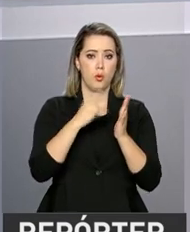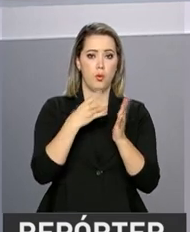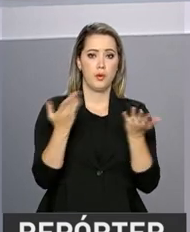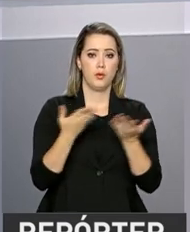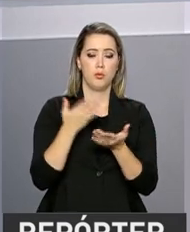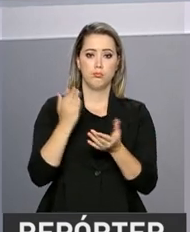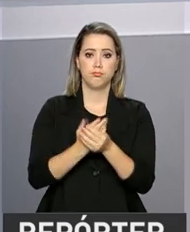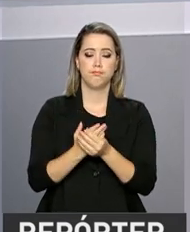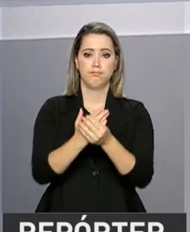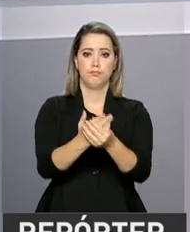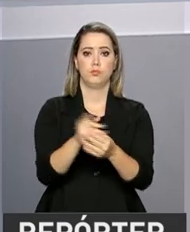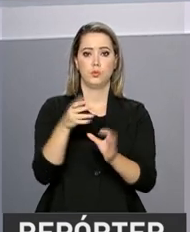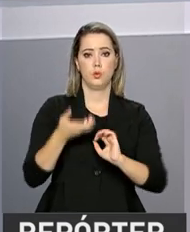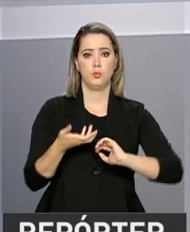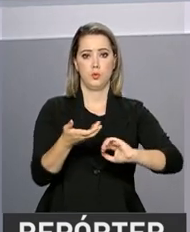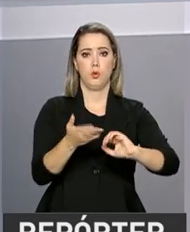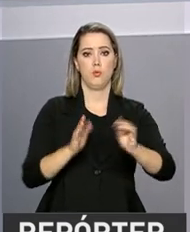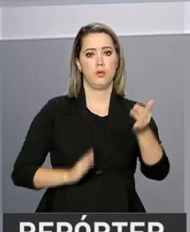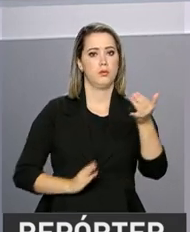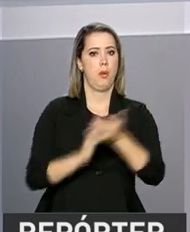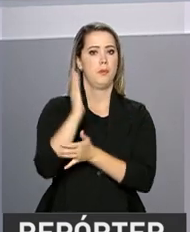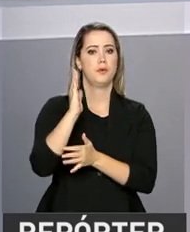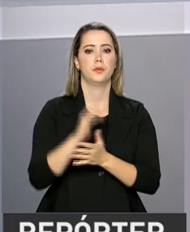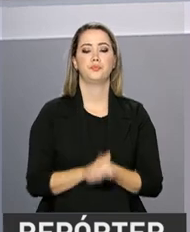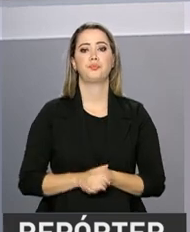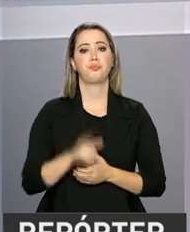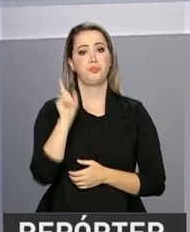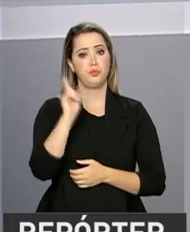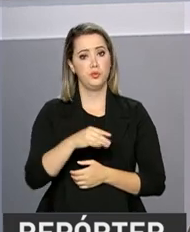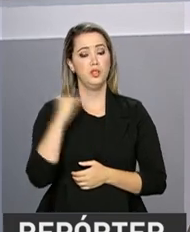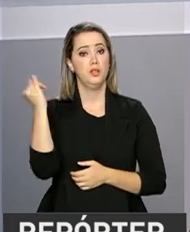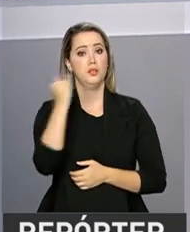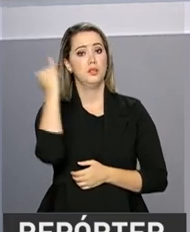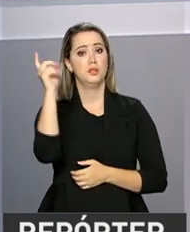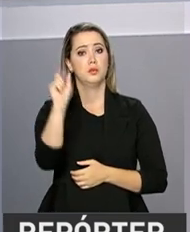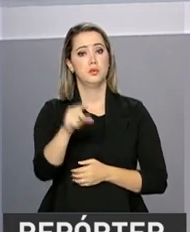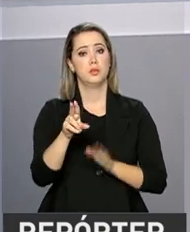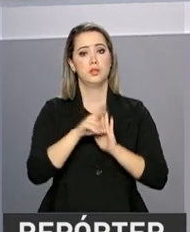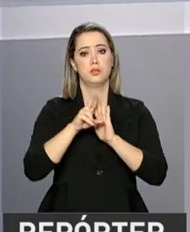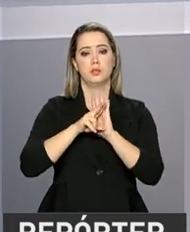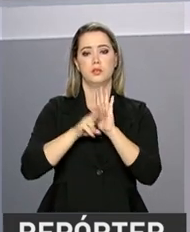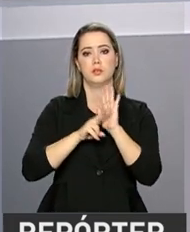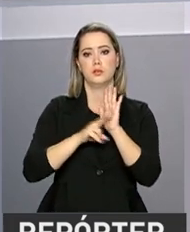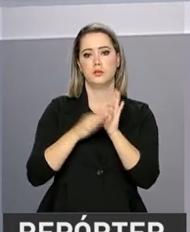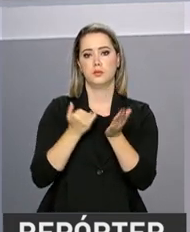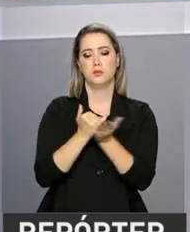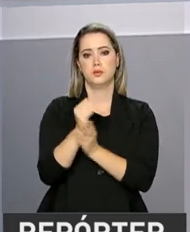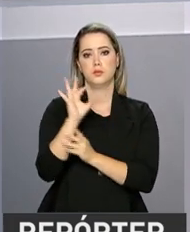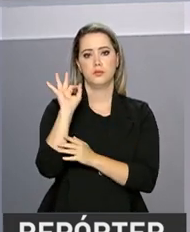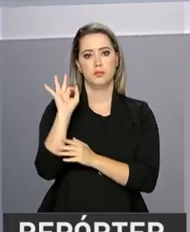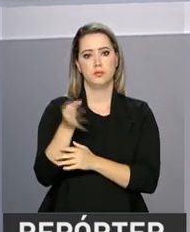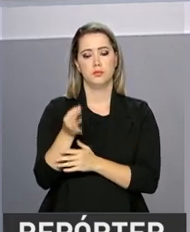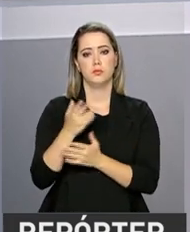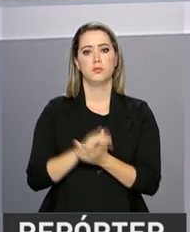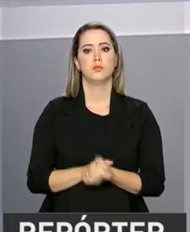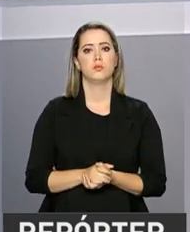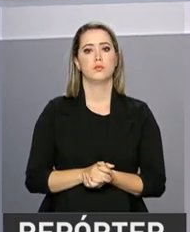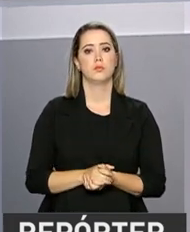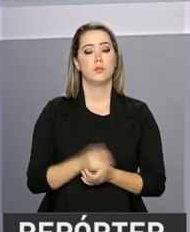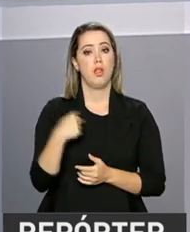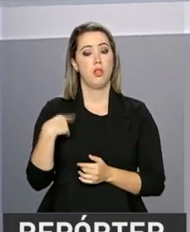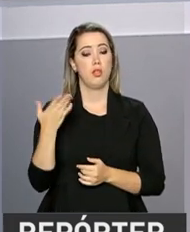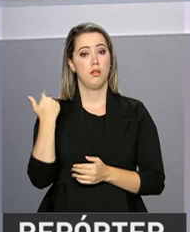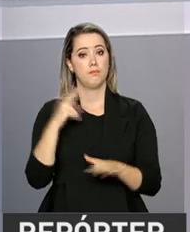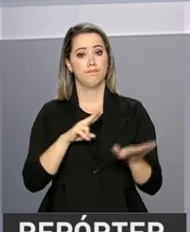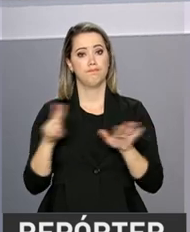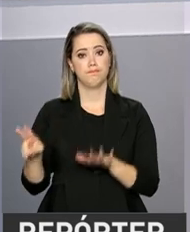agora para a promulgação do Congresso Nacional. A aprovação é considerada fundamental para a regra continuar a valer. Até